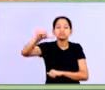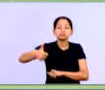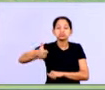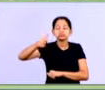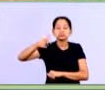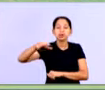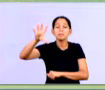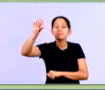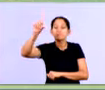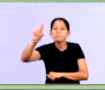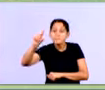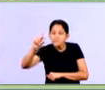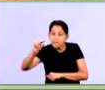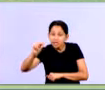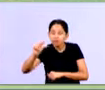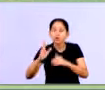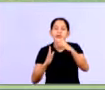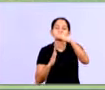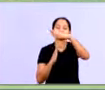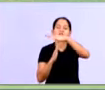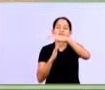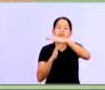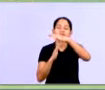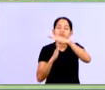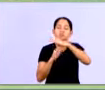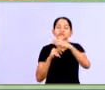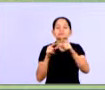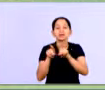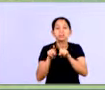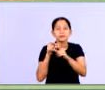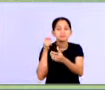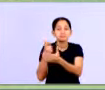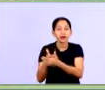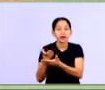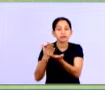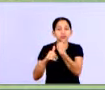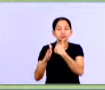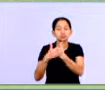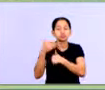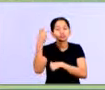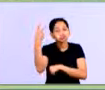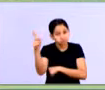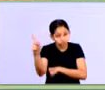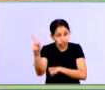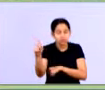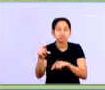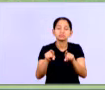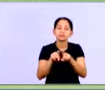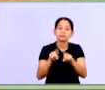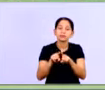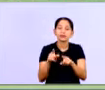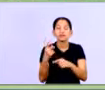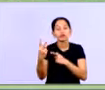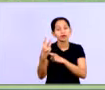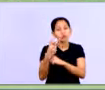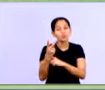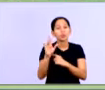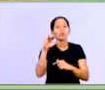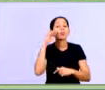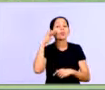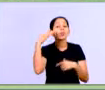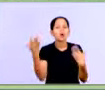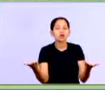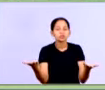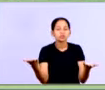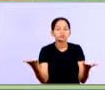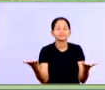que você vai precisar devolver, bem como a taxa que vai estar associada a esse valor solicitado, que você toma emprestado.